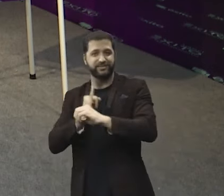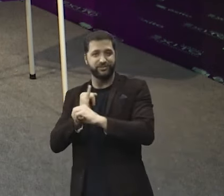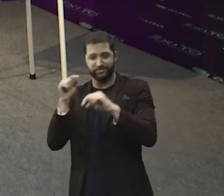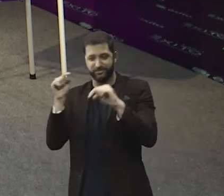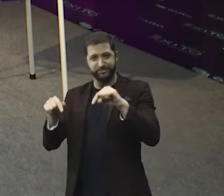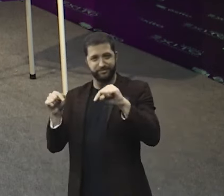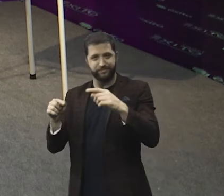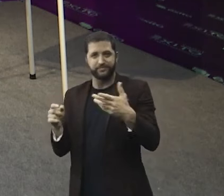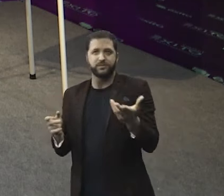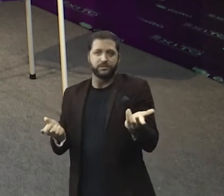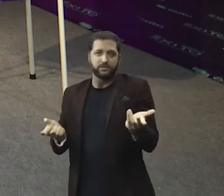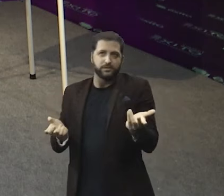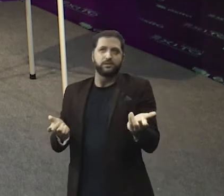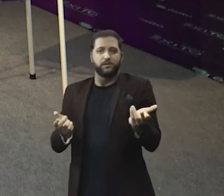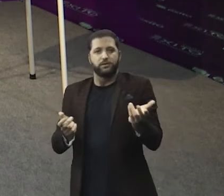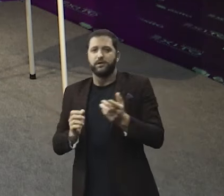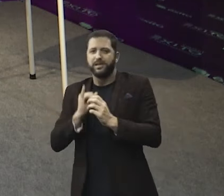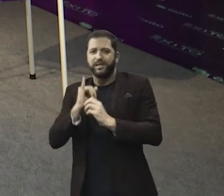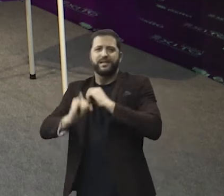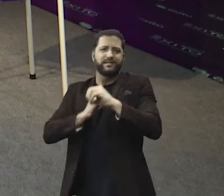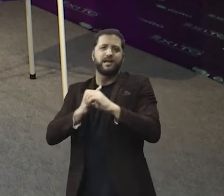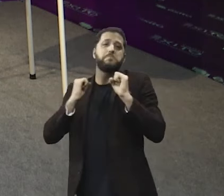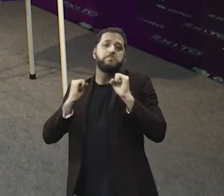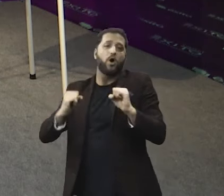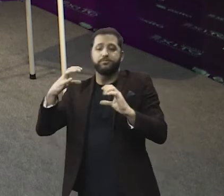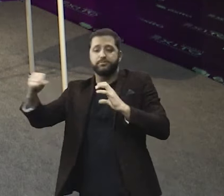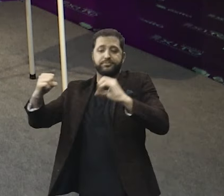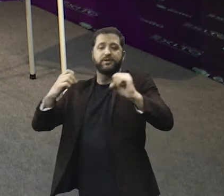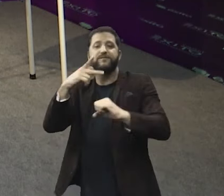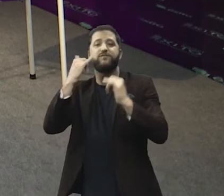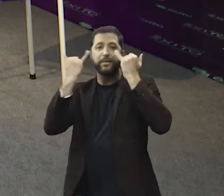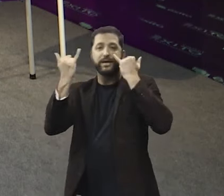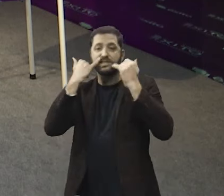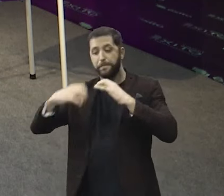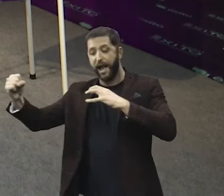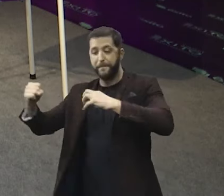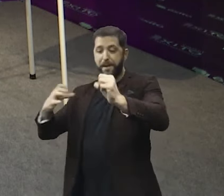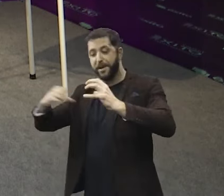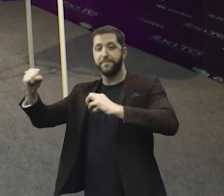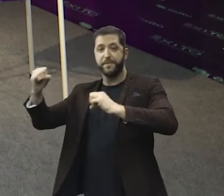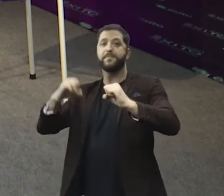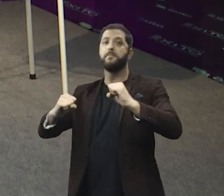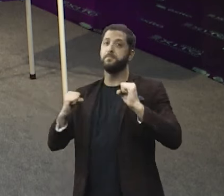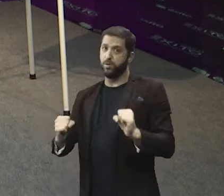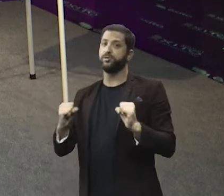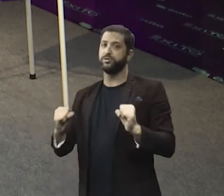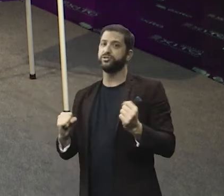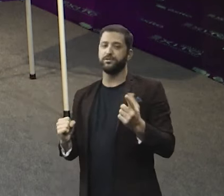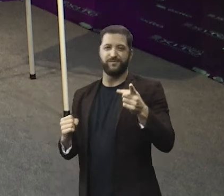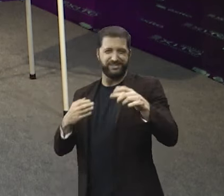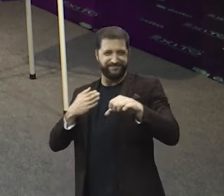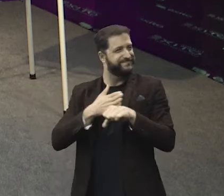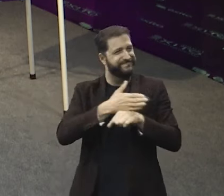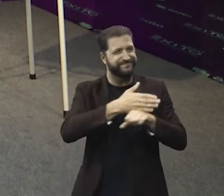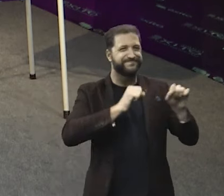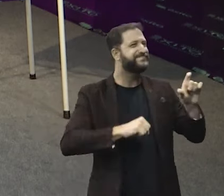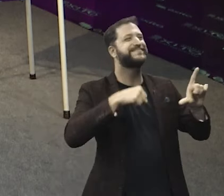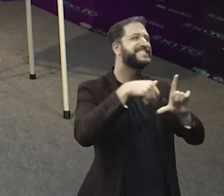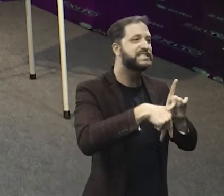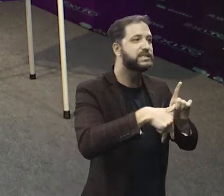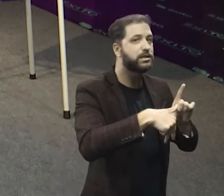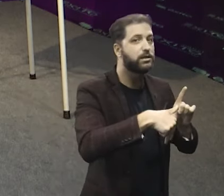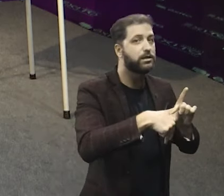de ir retendo alguns dados seu algumas informações Então você Conforme você for tá entrando nessa realidade você não pode colocar isso